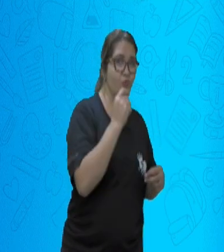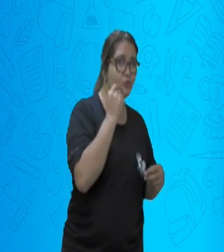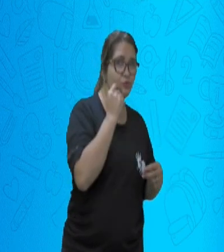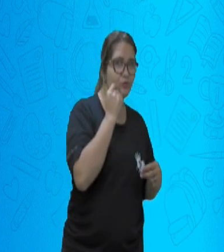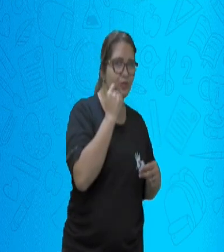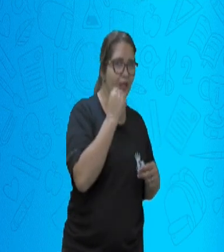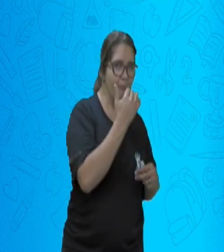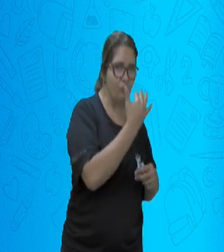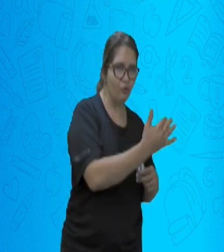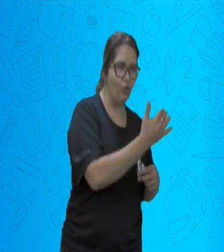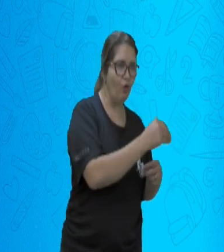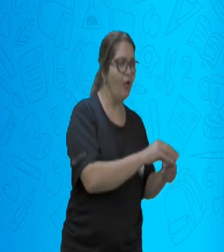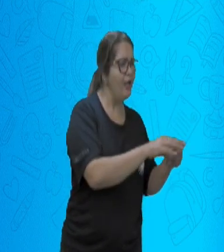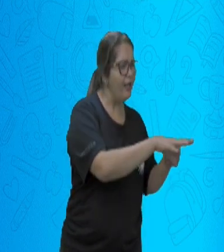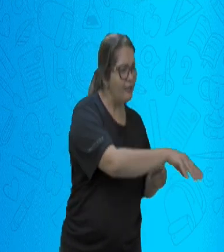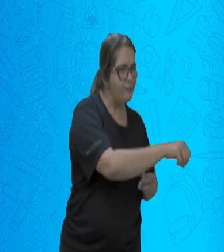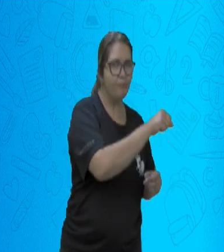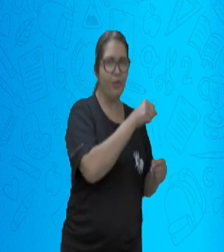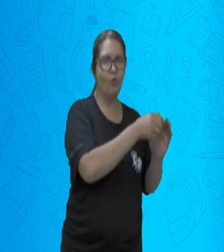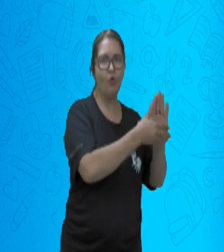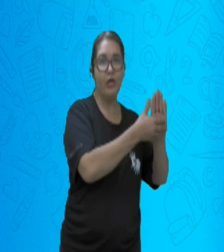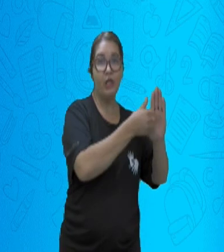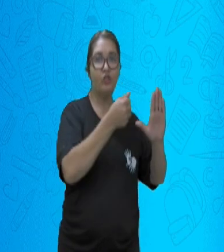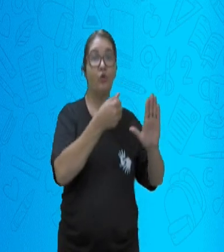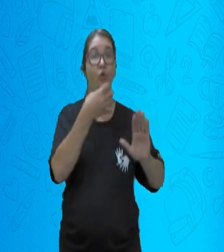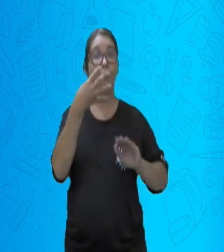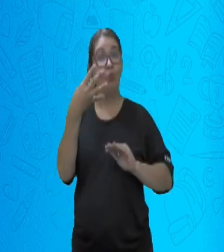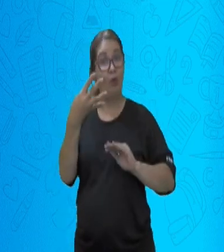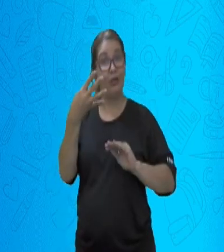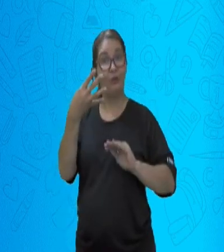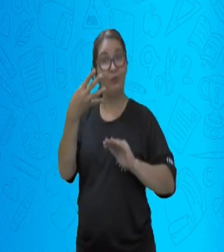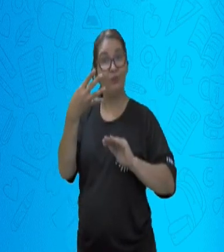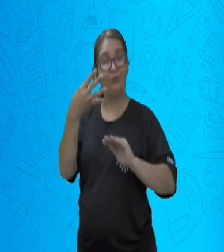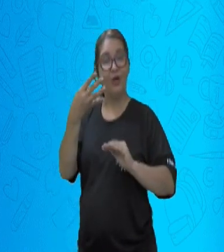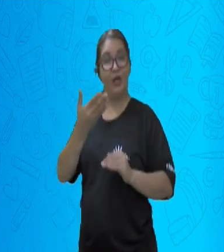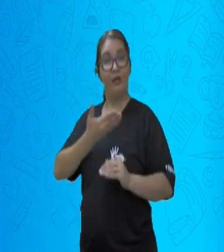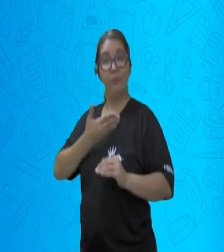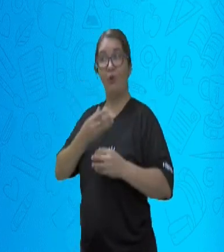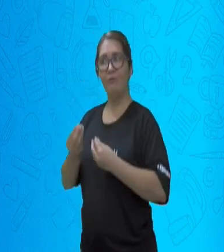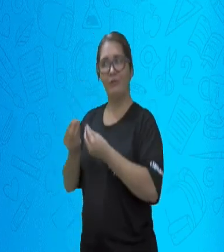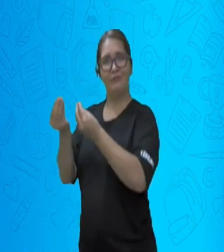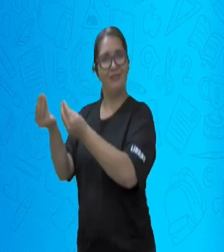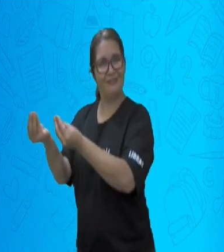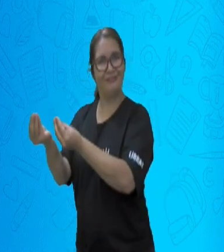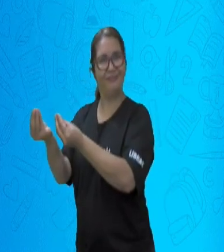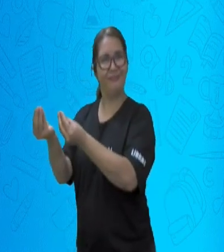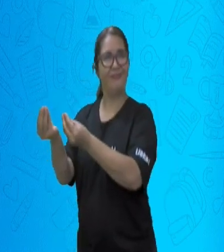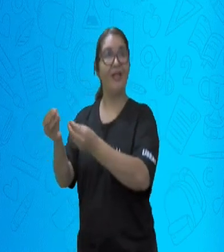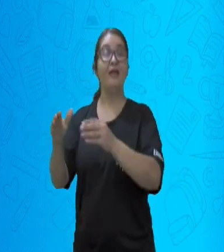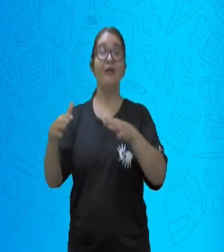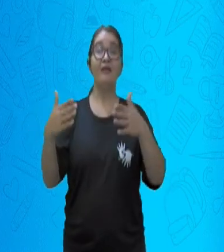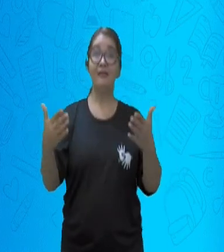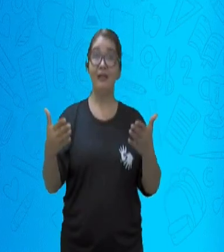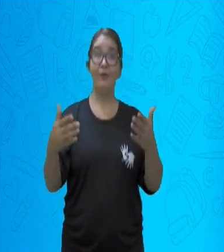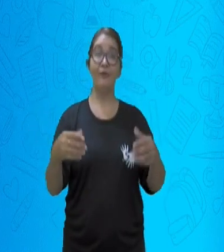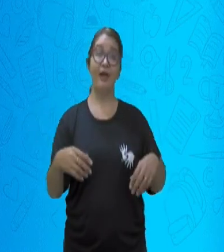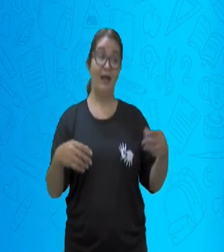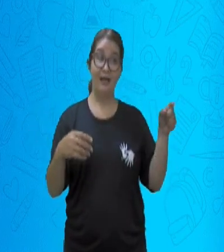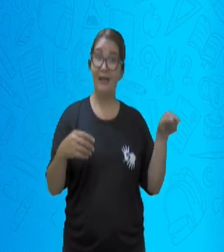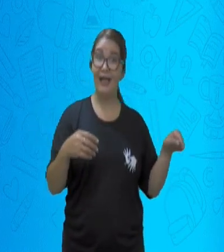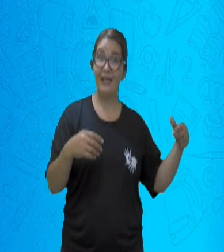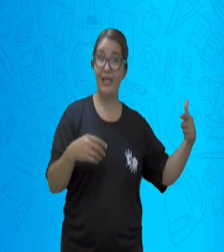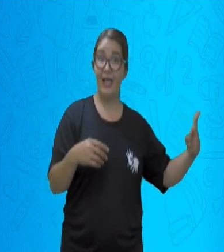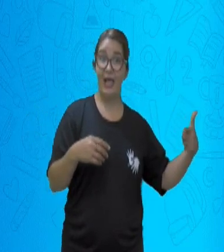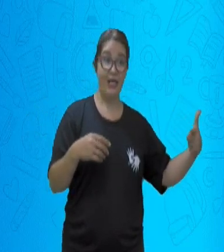amigo. Com quantos lápis ele ficaria então? Vamos lá. Então ele tem 12 e agora ele vai